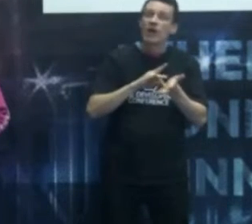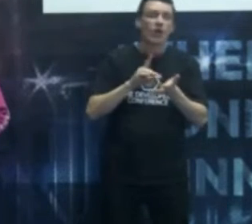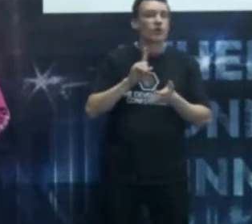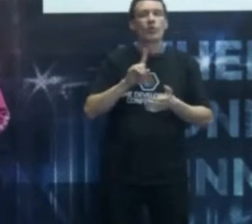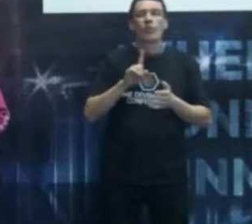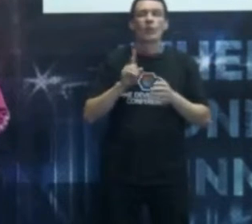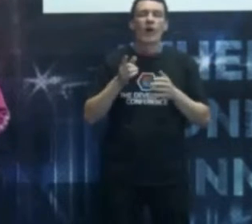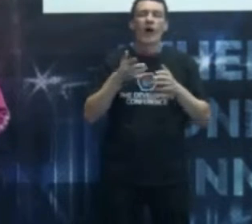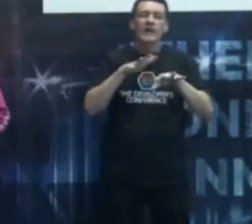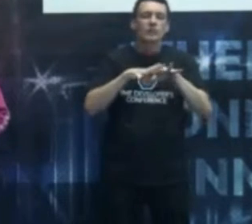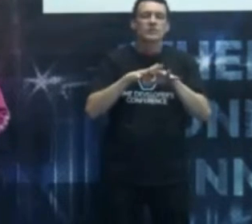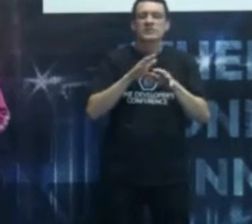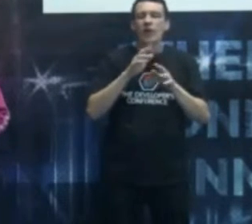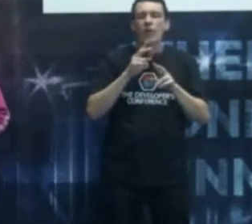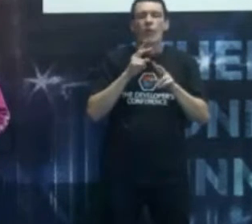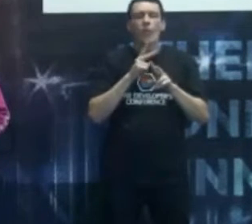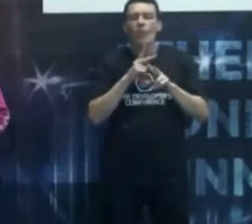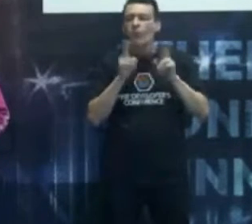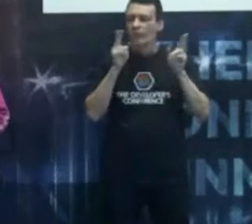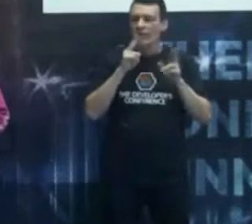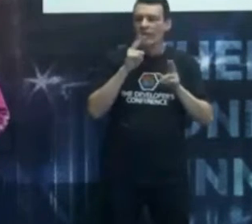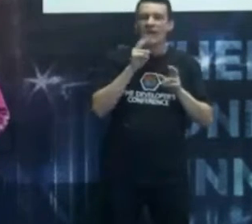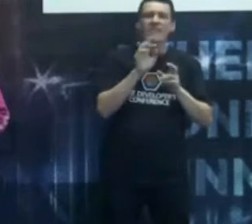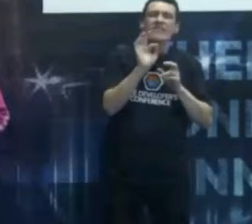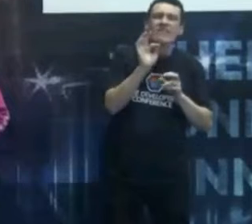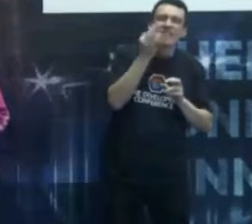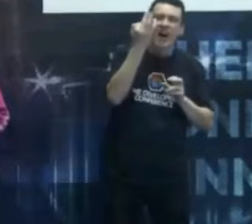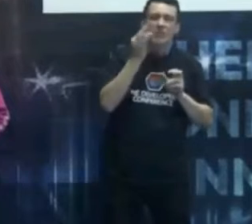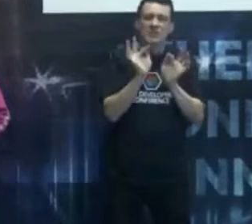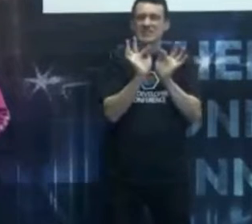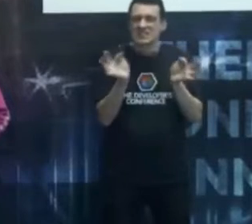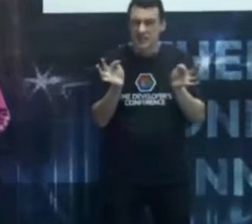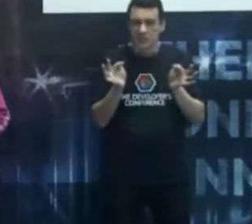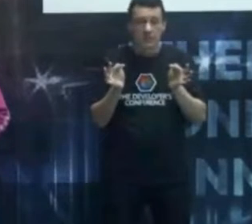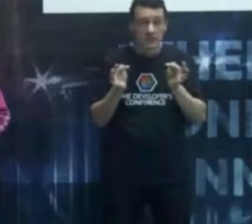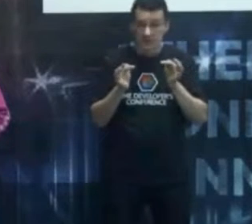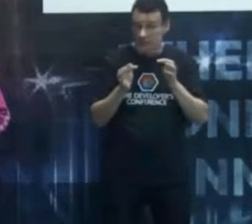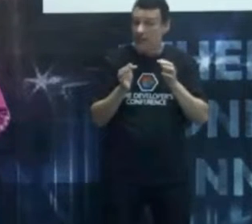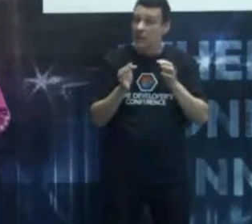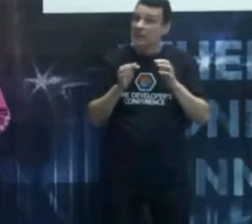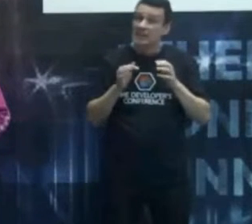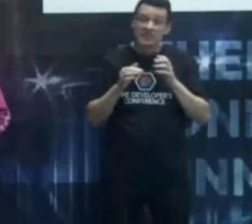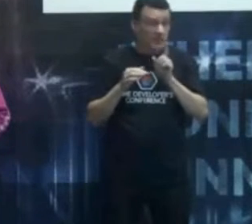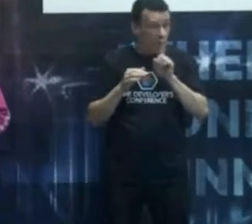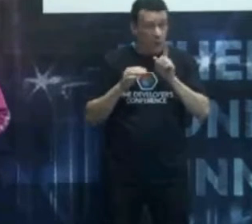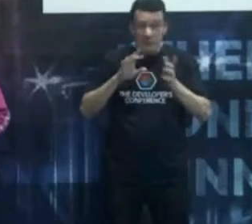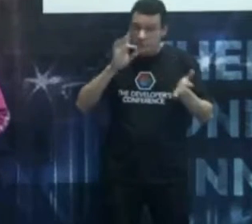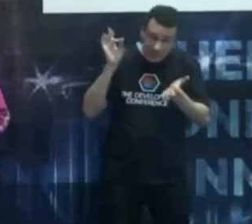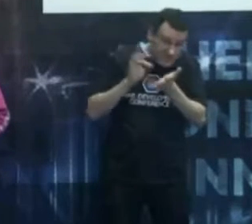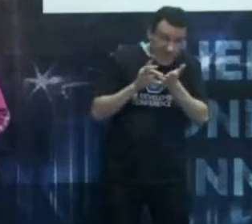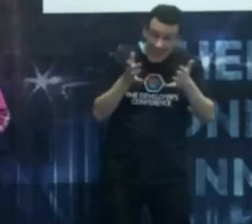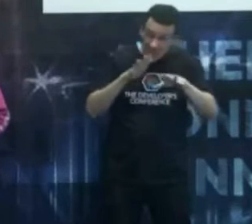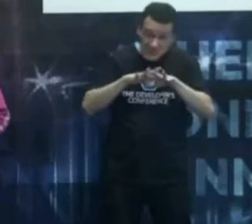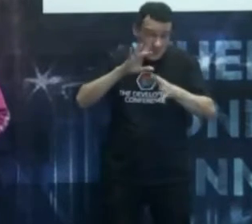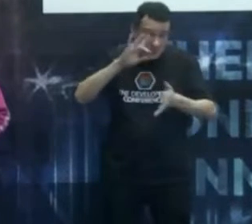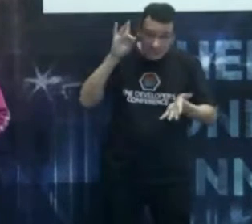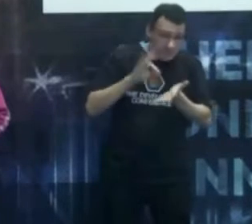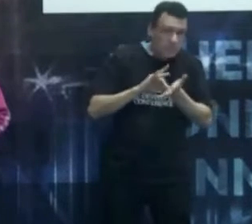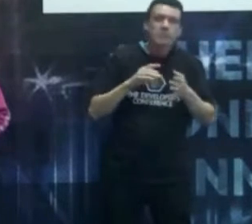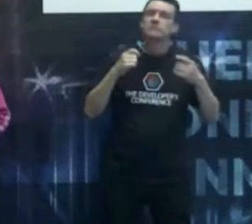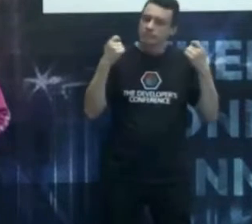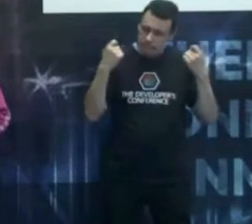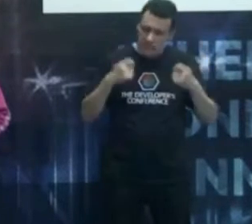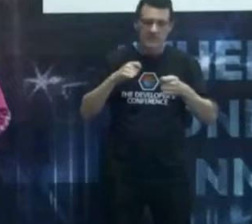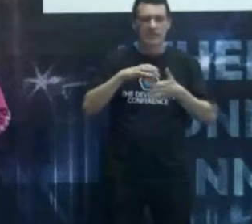comentou. A gente precisa do apoio da alta liderança, precisa do apoio de toda a liderança